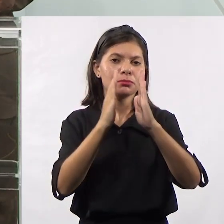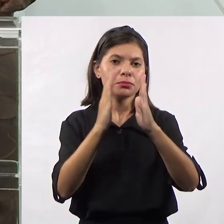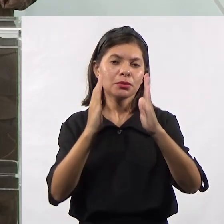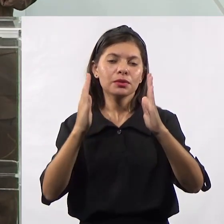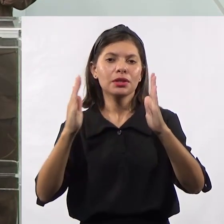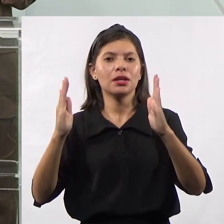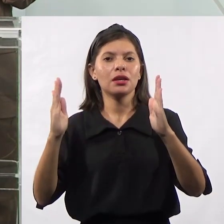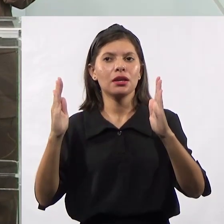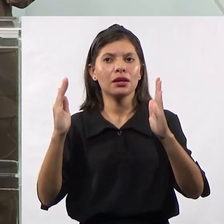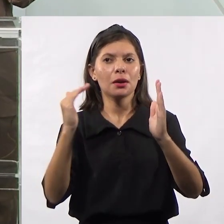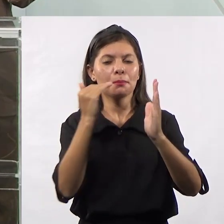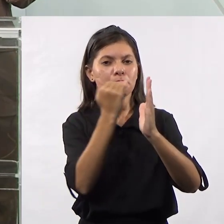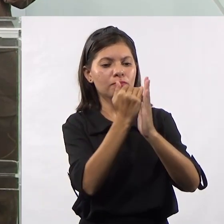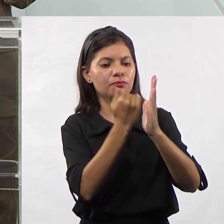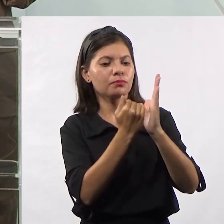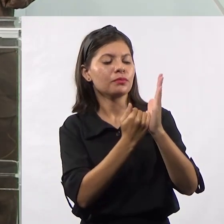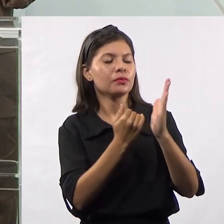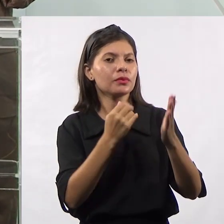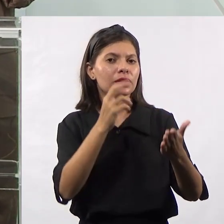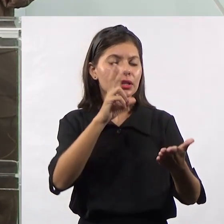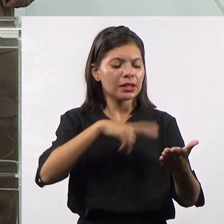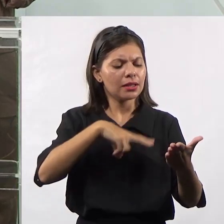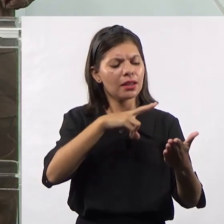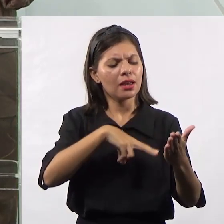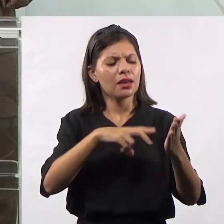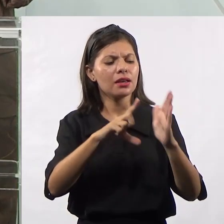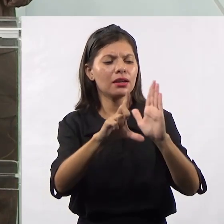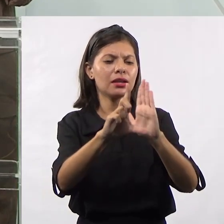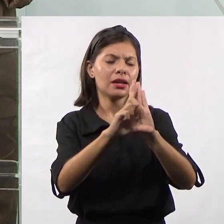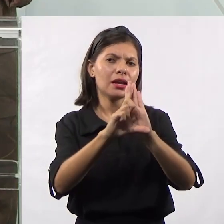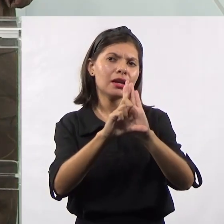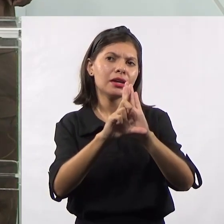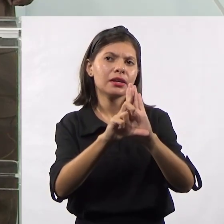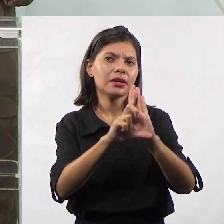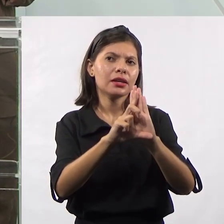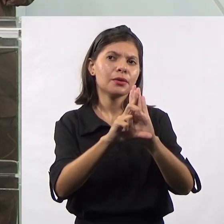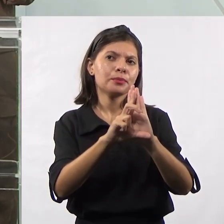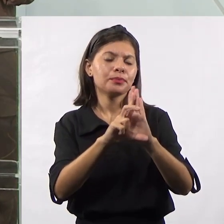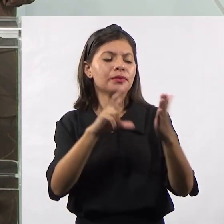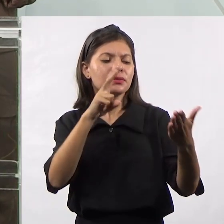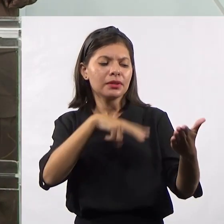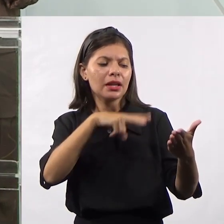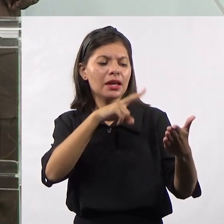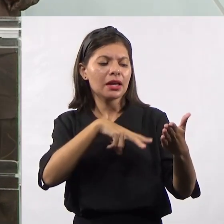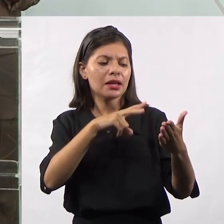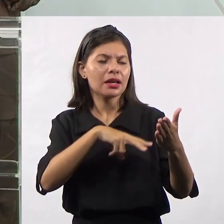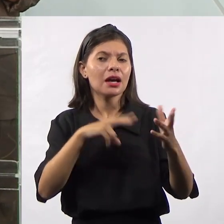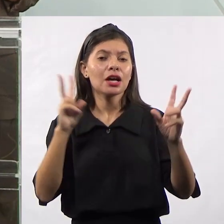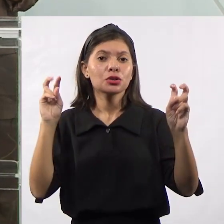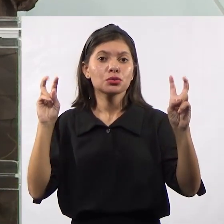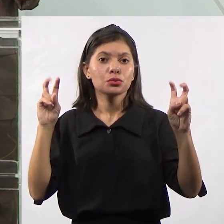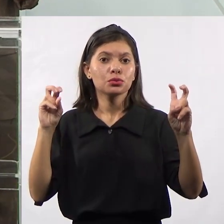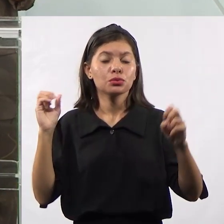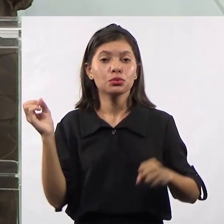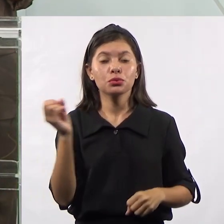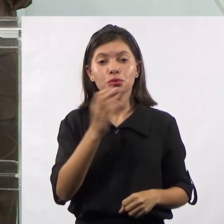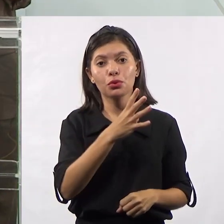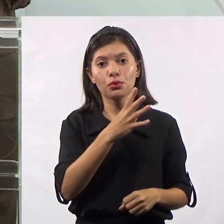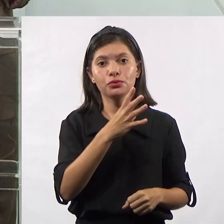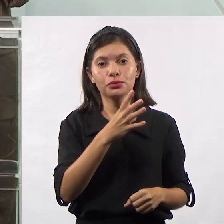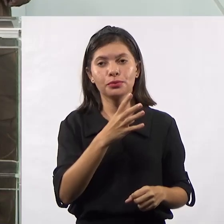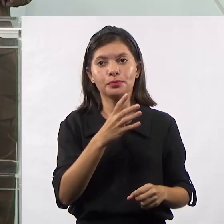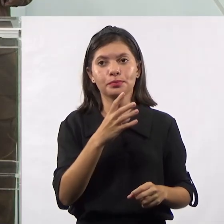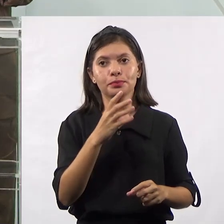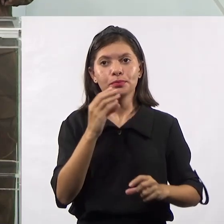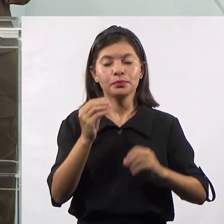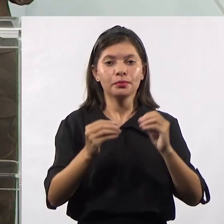bastante pela minha biblioteca, pelo roteiro, leia a legislação, leia a jurisprudência, tá? O assunto é novo,